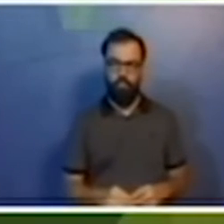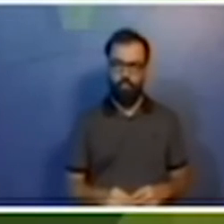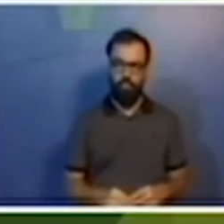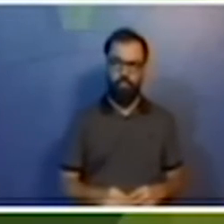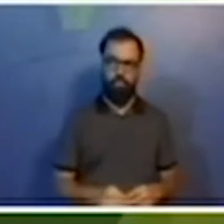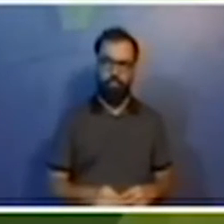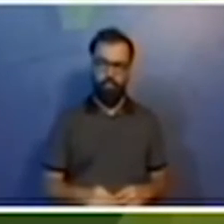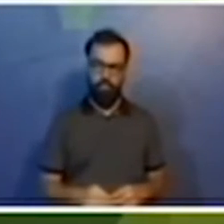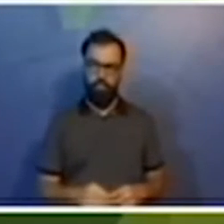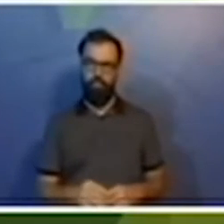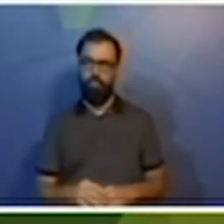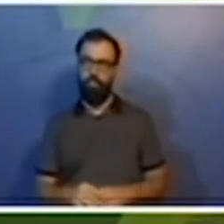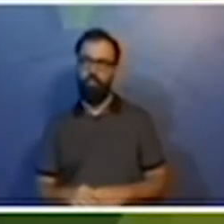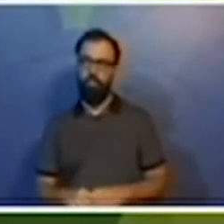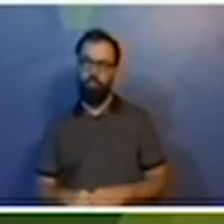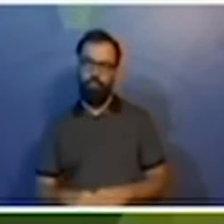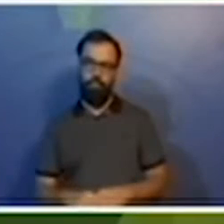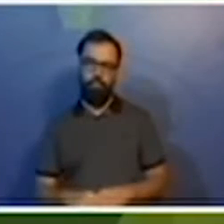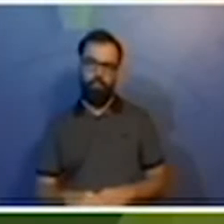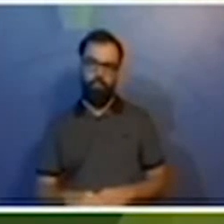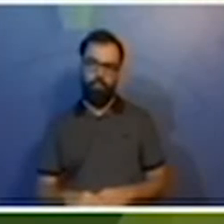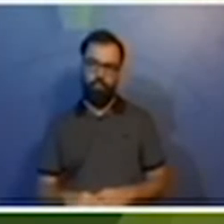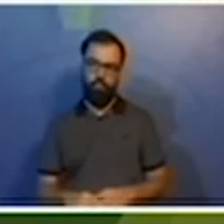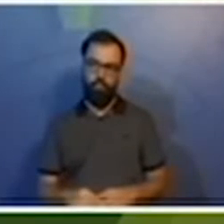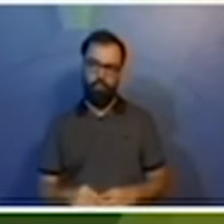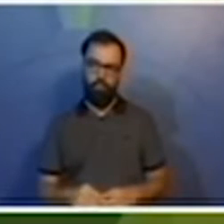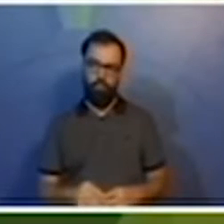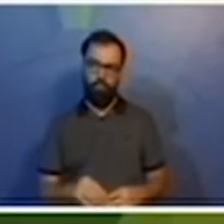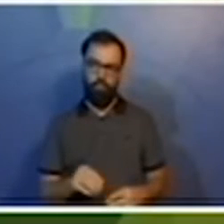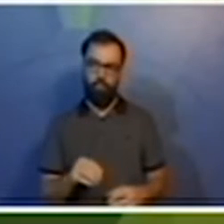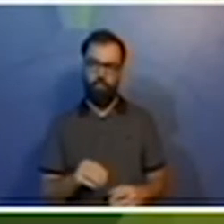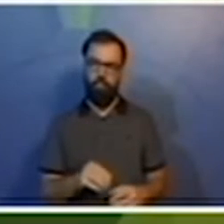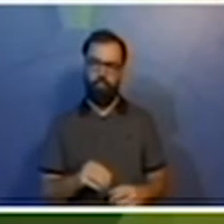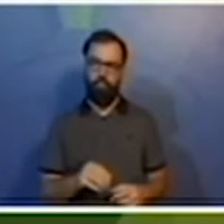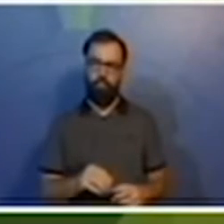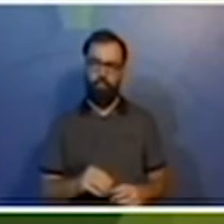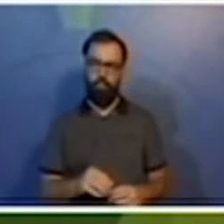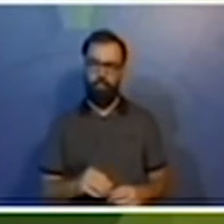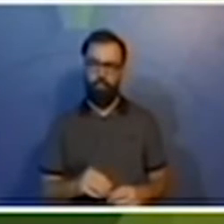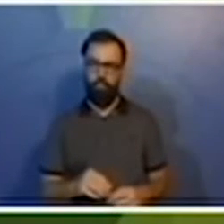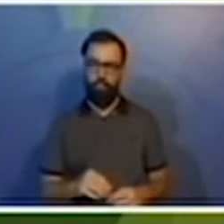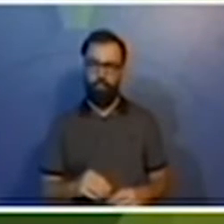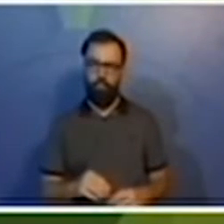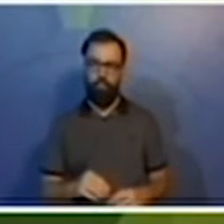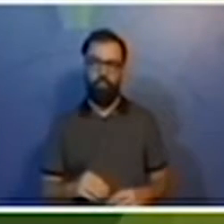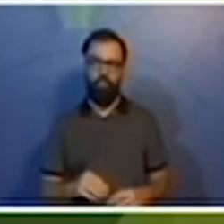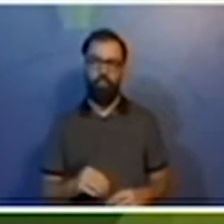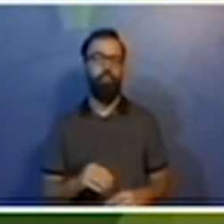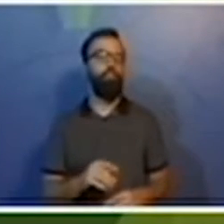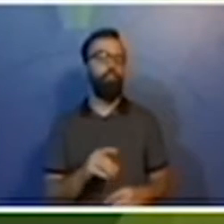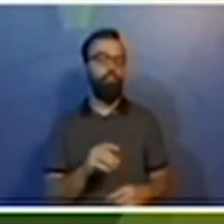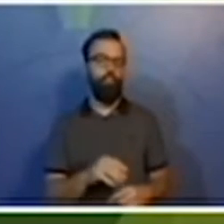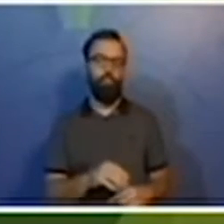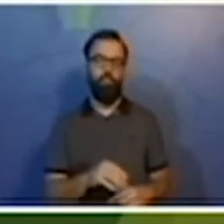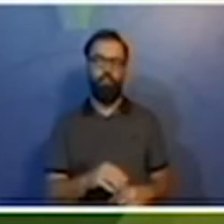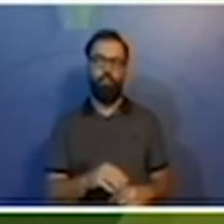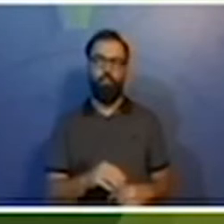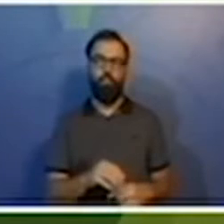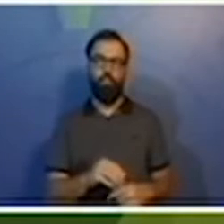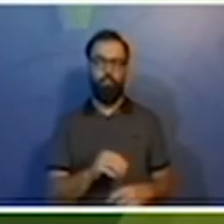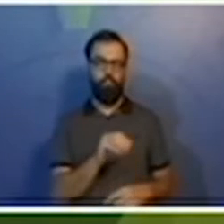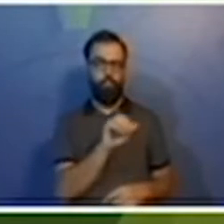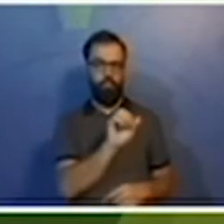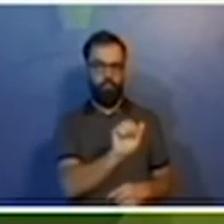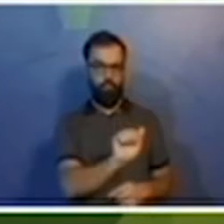não tenho mais uma equação, eu tenho uma expressão. O dobro do suplemento do